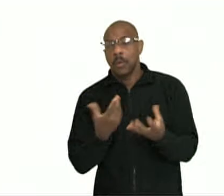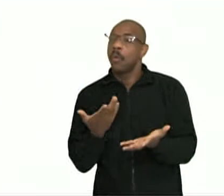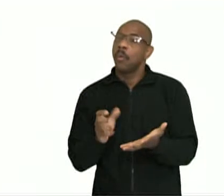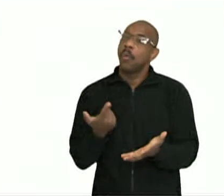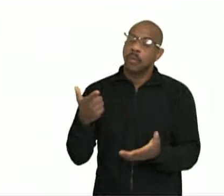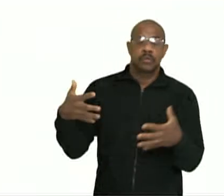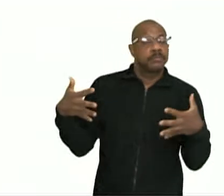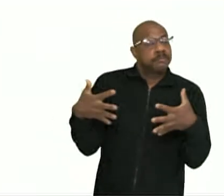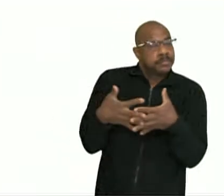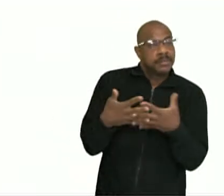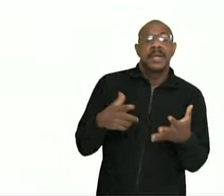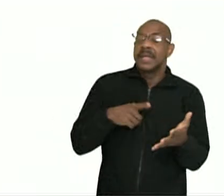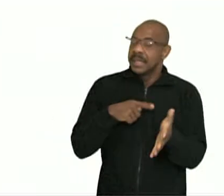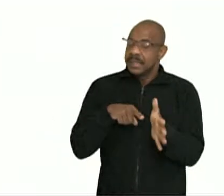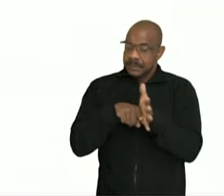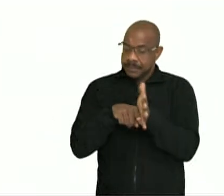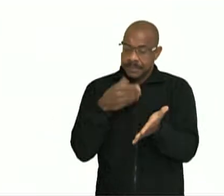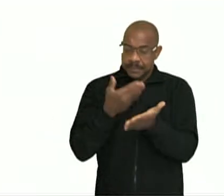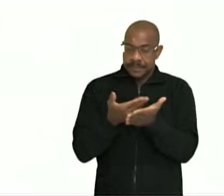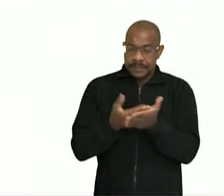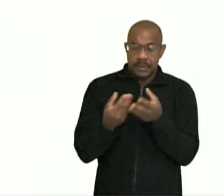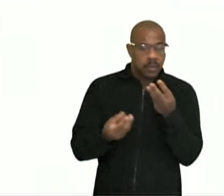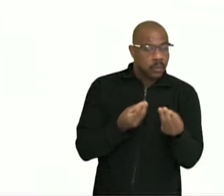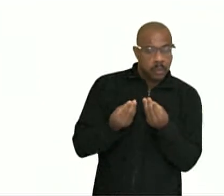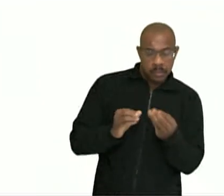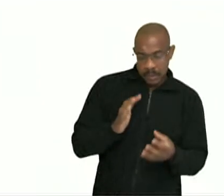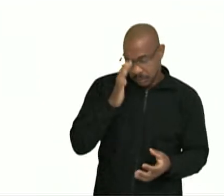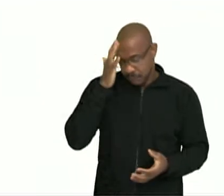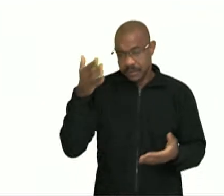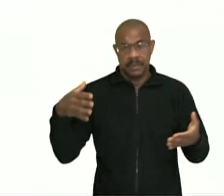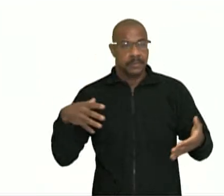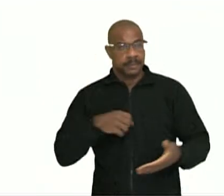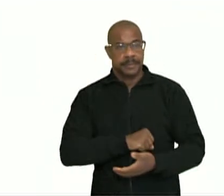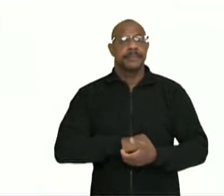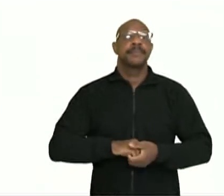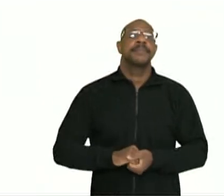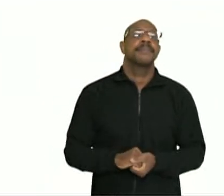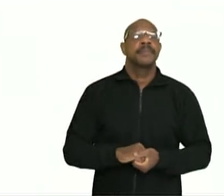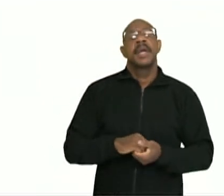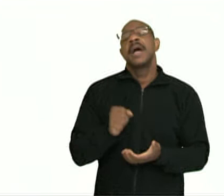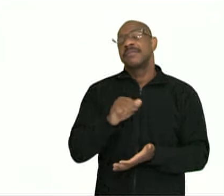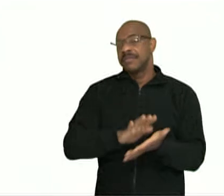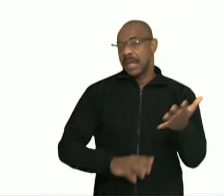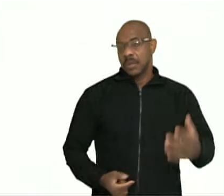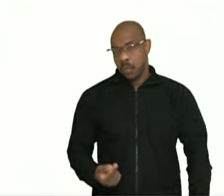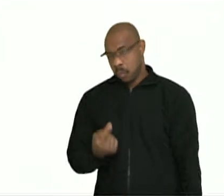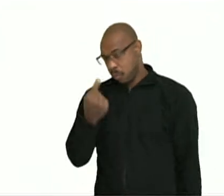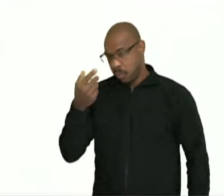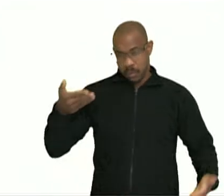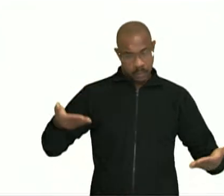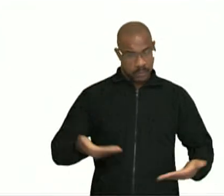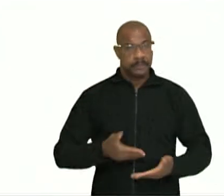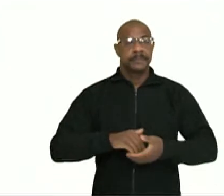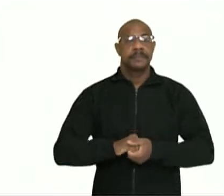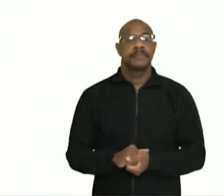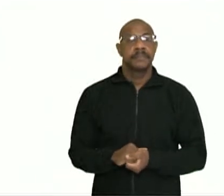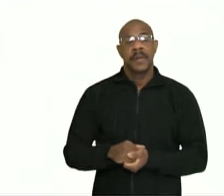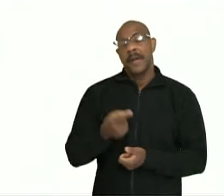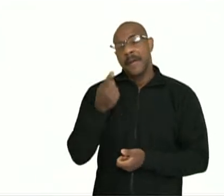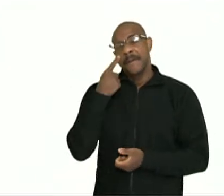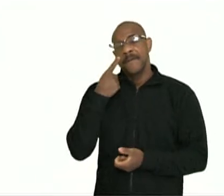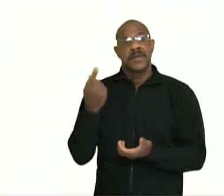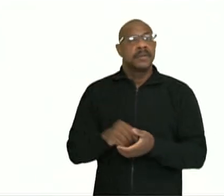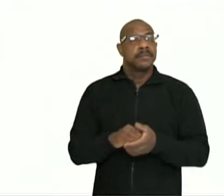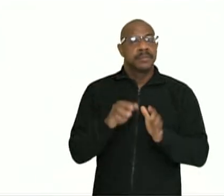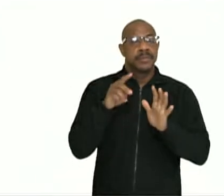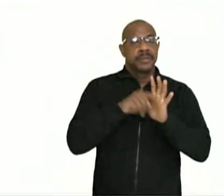que existem estudos de viabilidade. Atividade 1. Analise a introdução